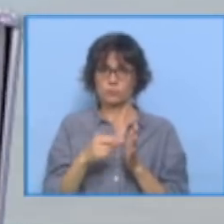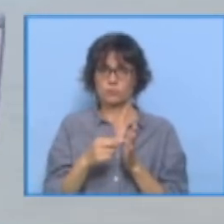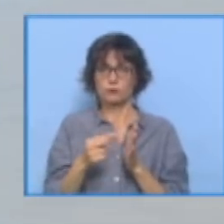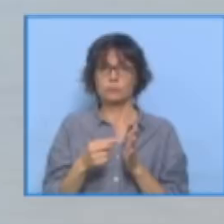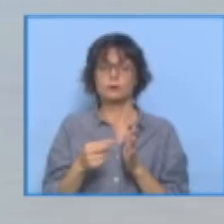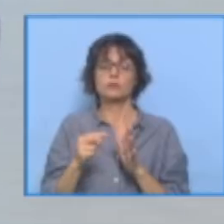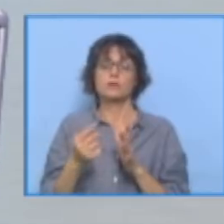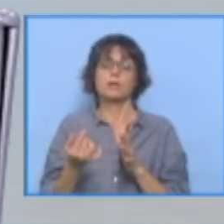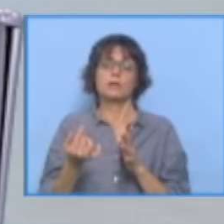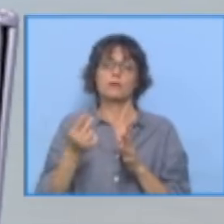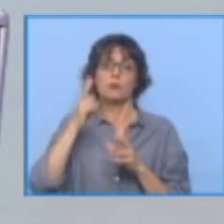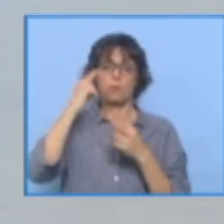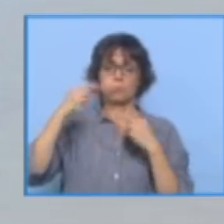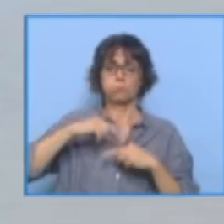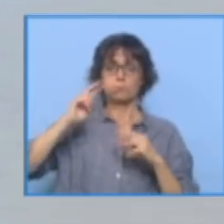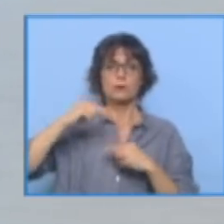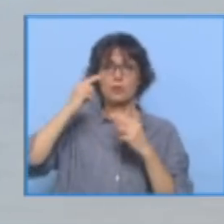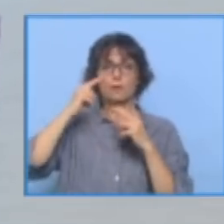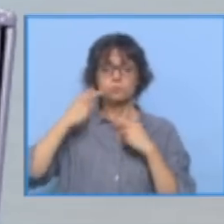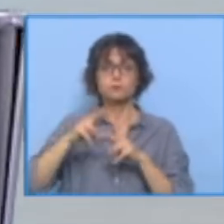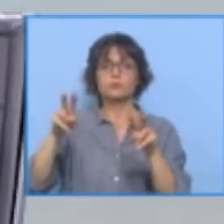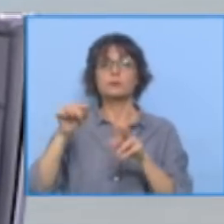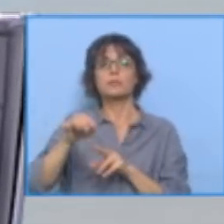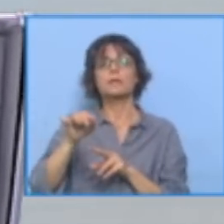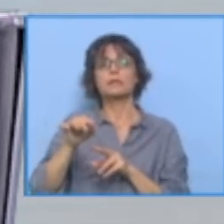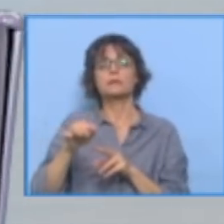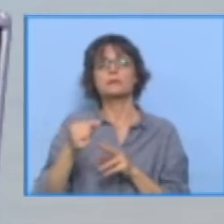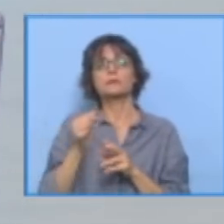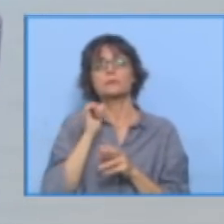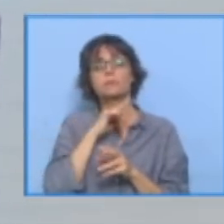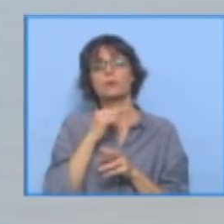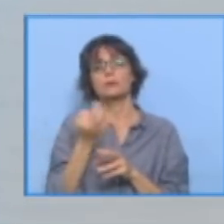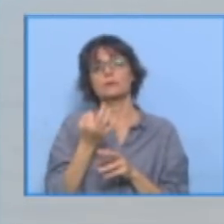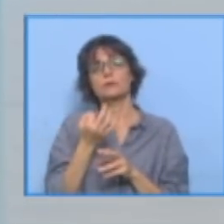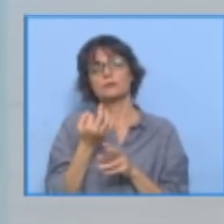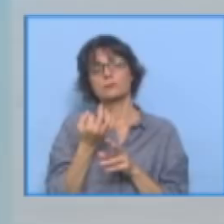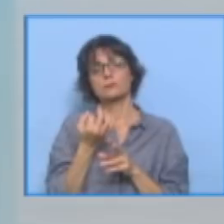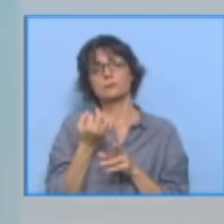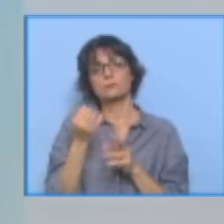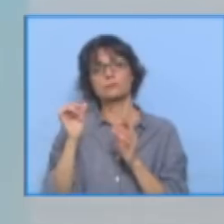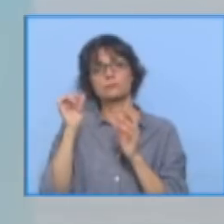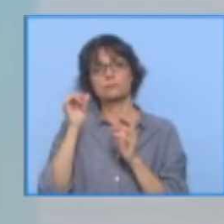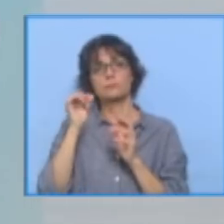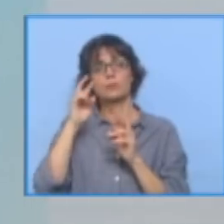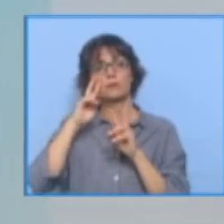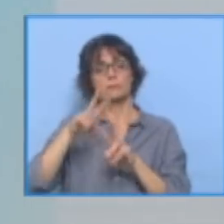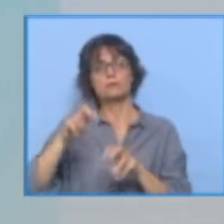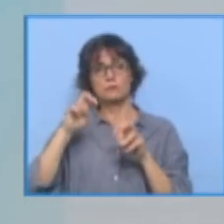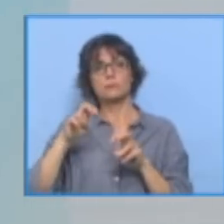the Inside Outside e vem também neste sentido de elas terem descoberto no primeiro que fizeram, que se chamava On the Other